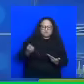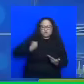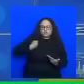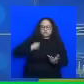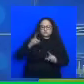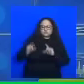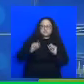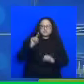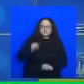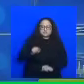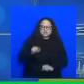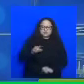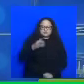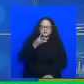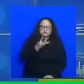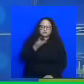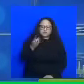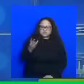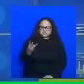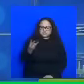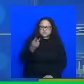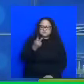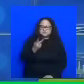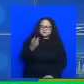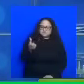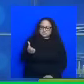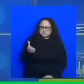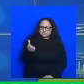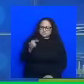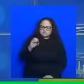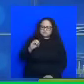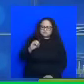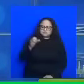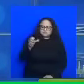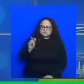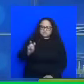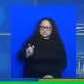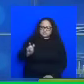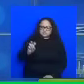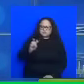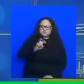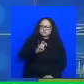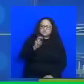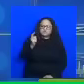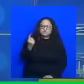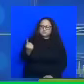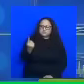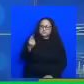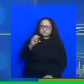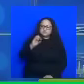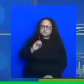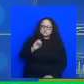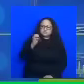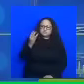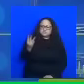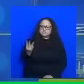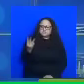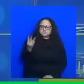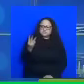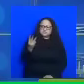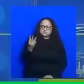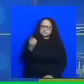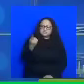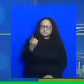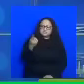dezenas sorteadas foram 43, 26, 05, 51, 03